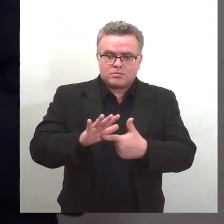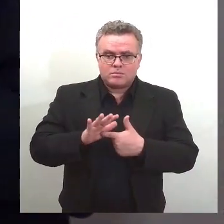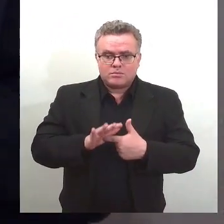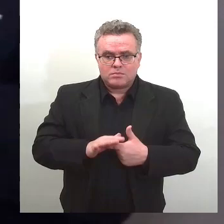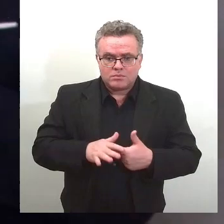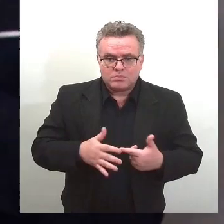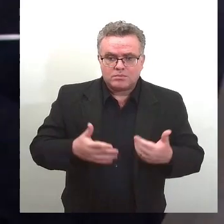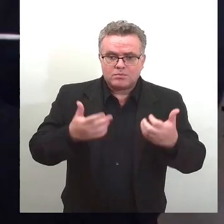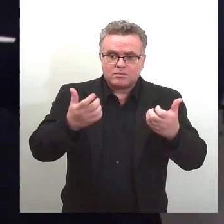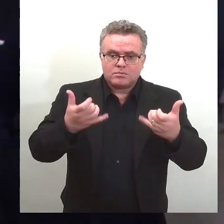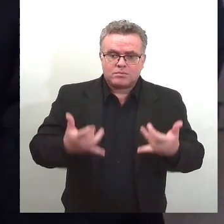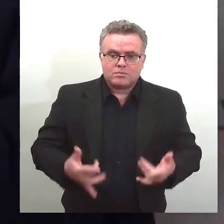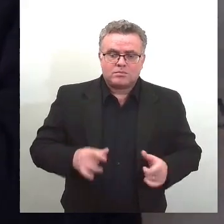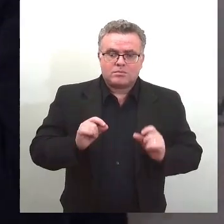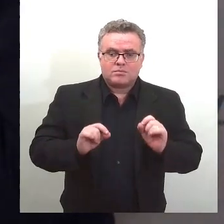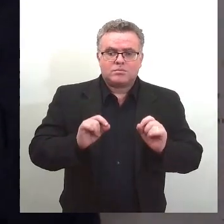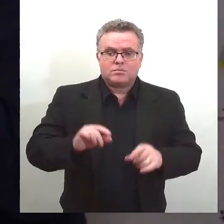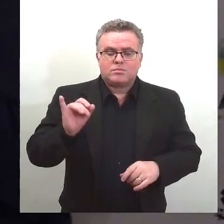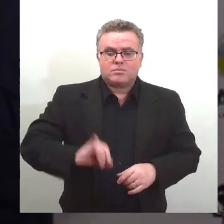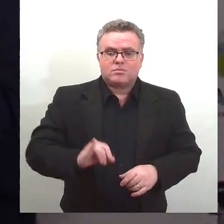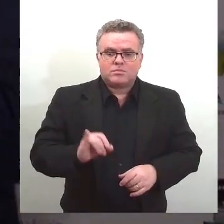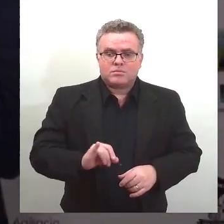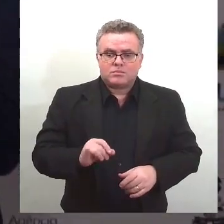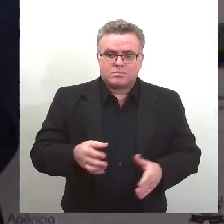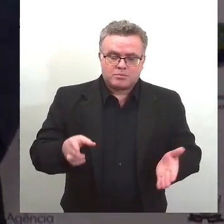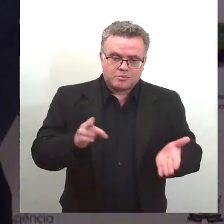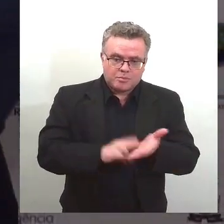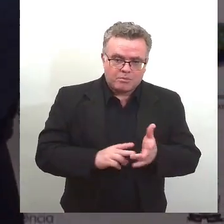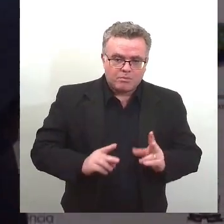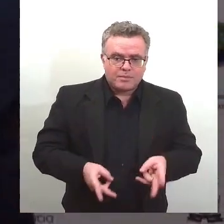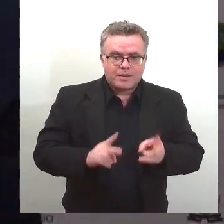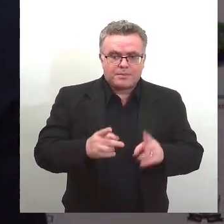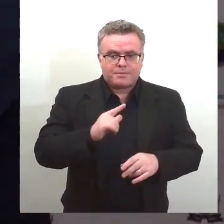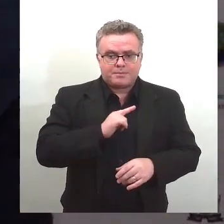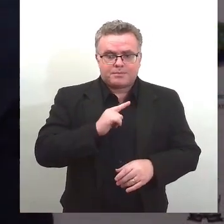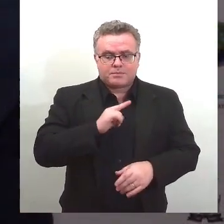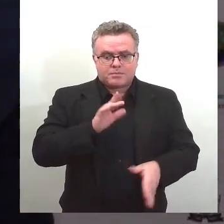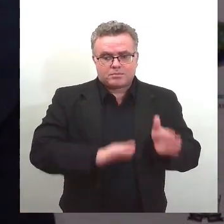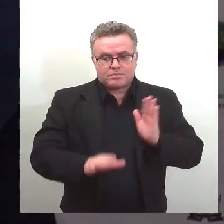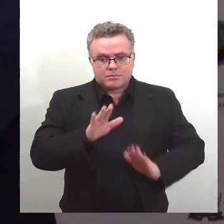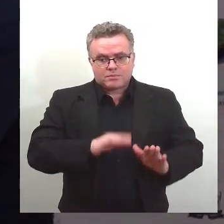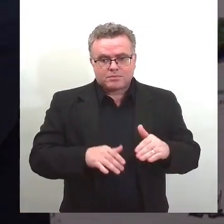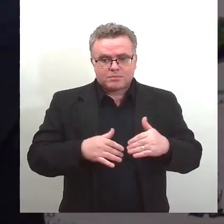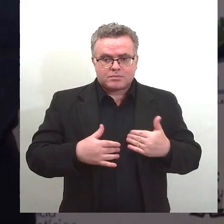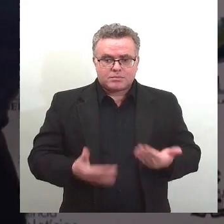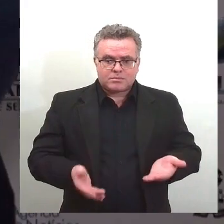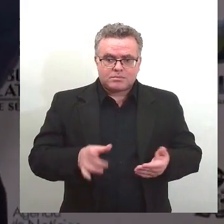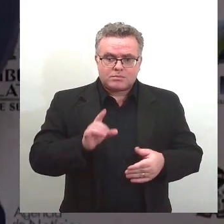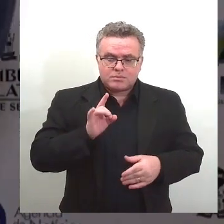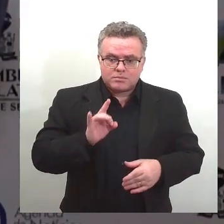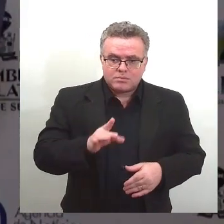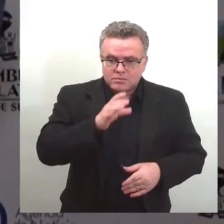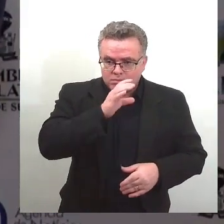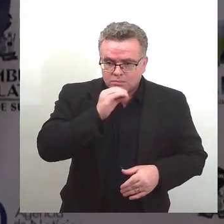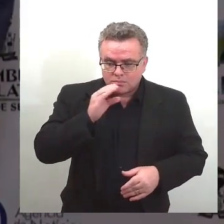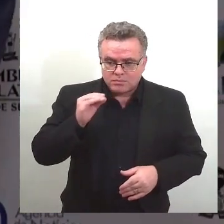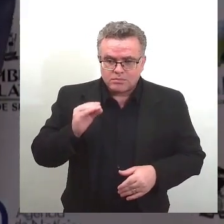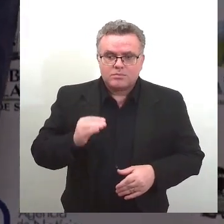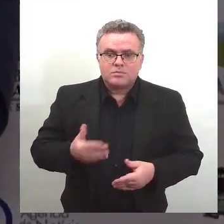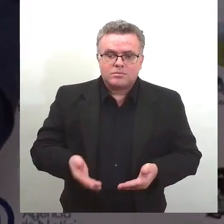a importância de ver e ter o cuidado, já que não são só adolescentes, há crianças